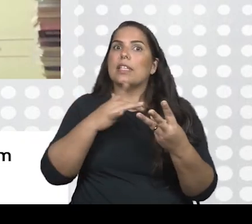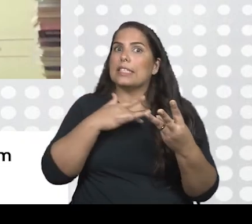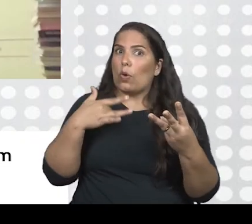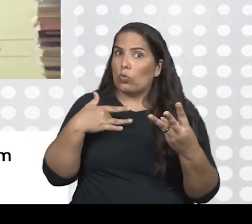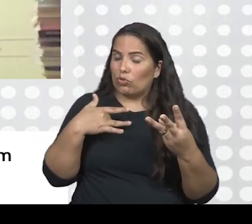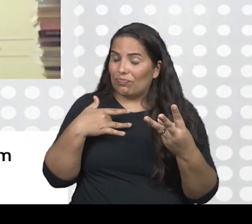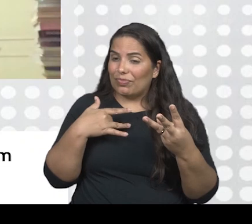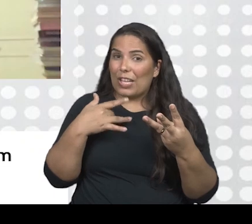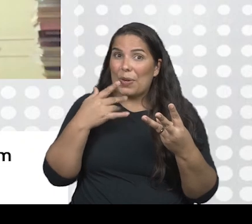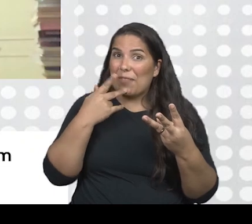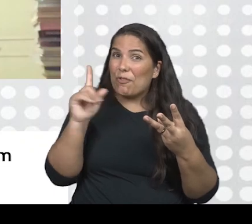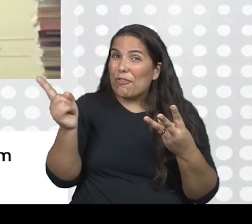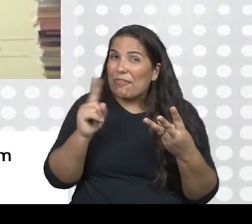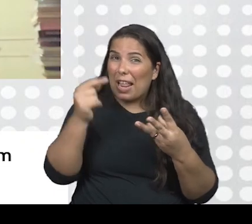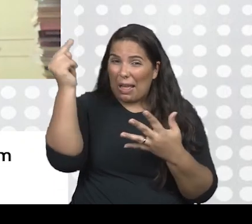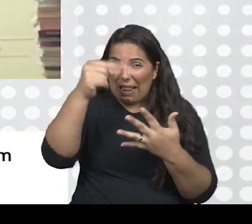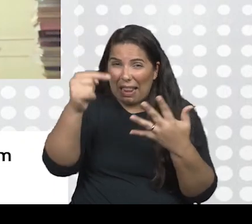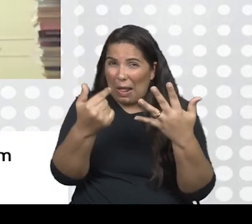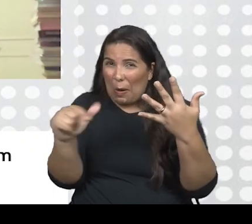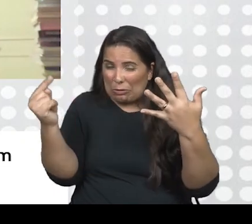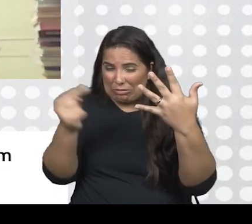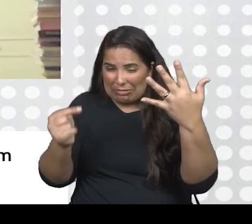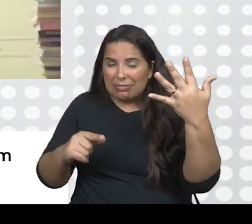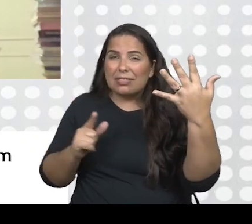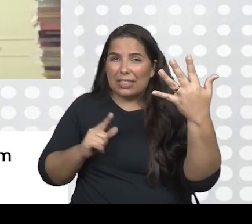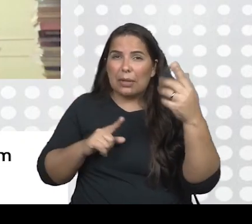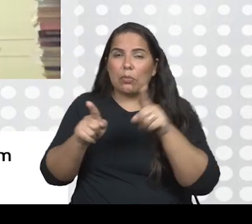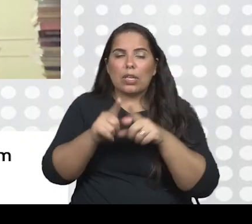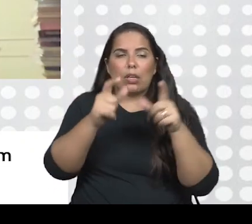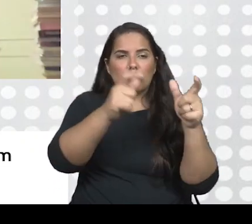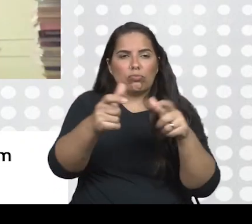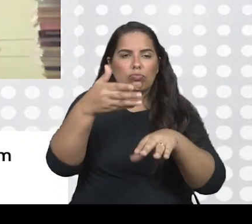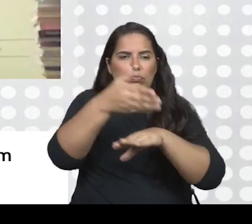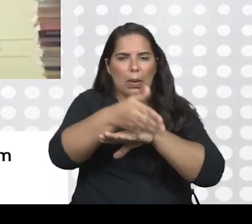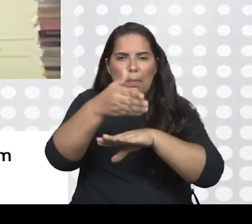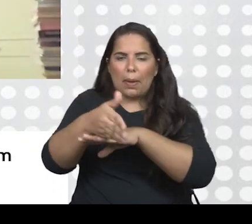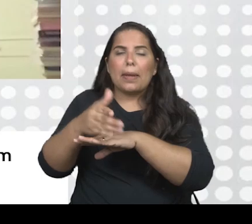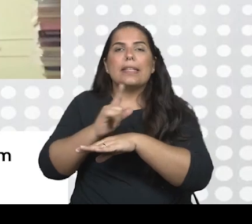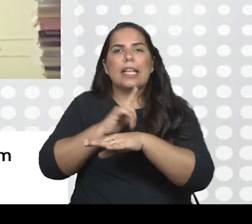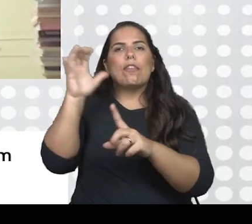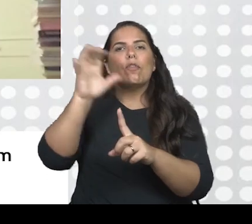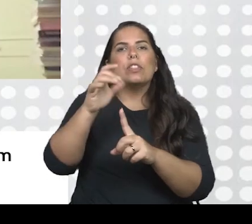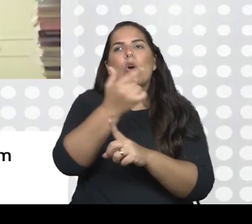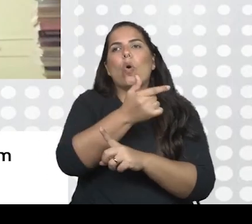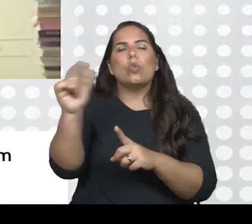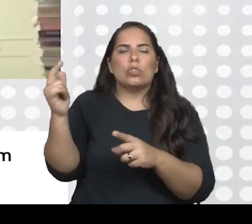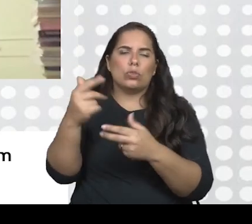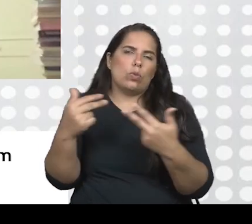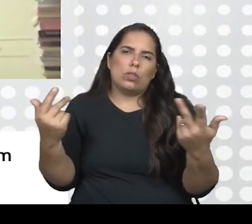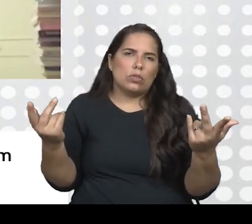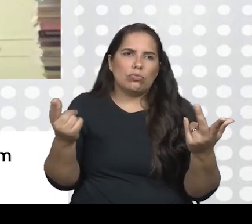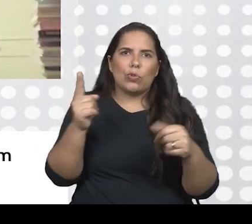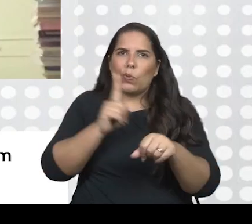nem vou entrar nos outros aspectos, porque a intersetorialidade envolve outras questões que